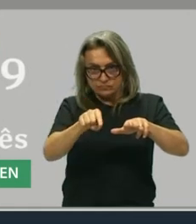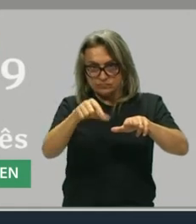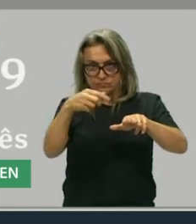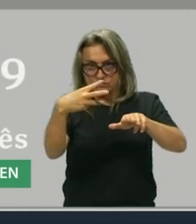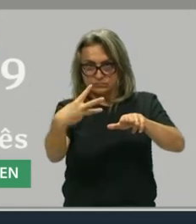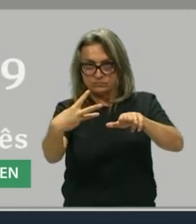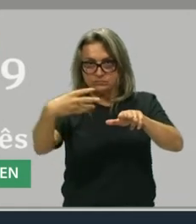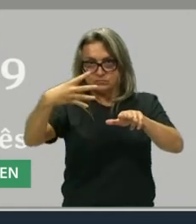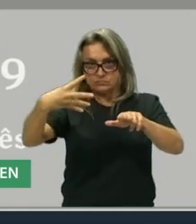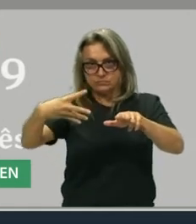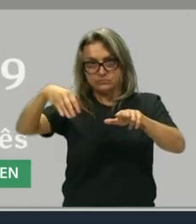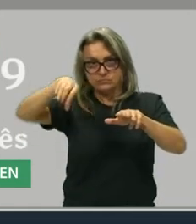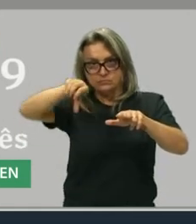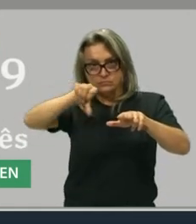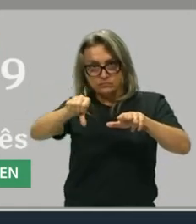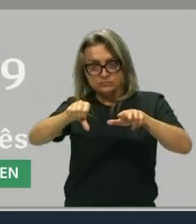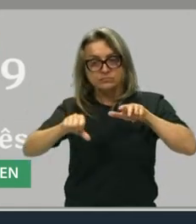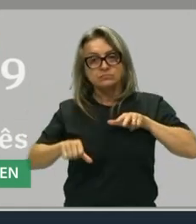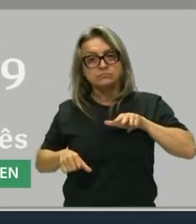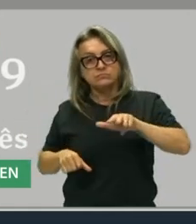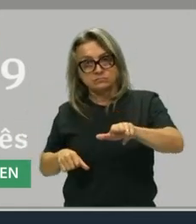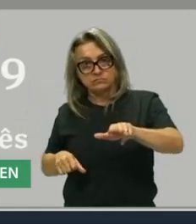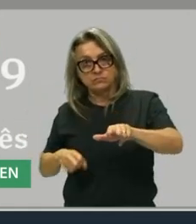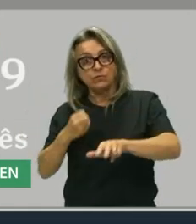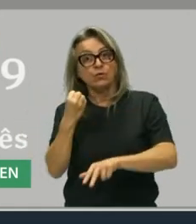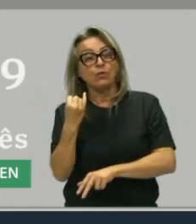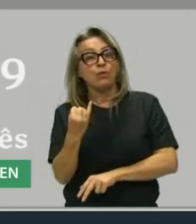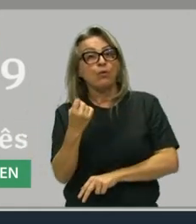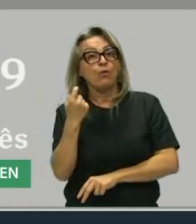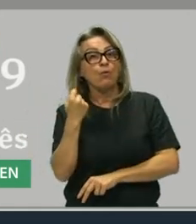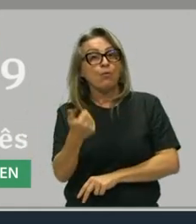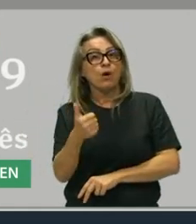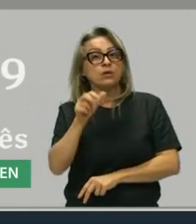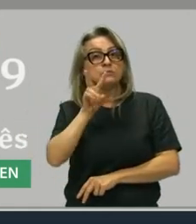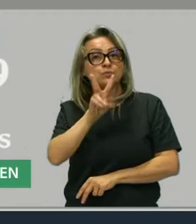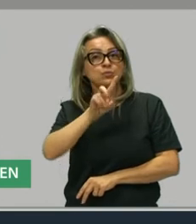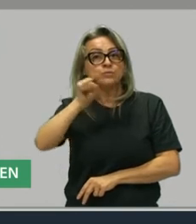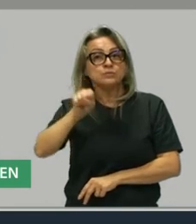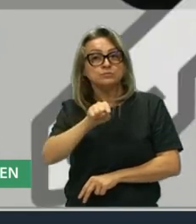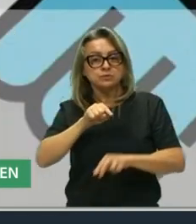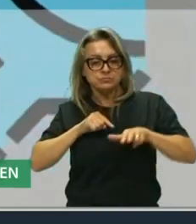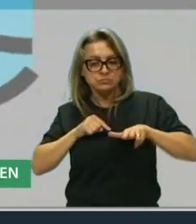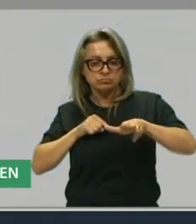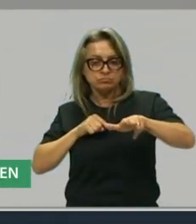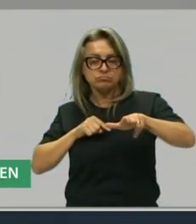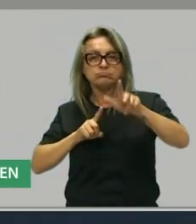19.349 internações, cerca de quase 2 mil internações mês.